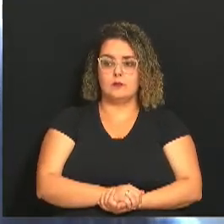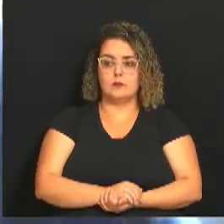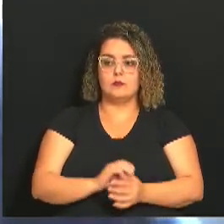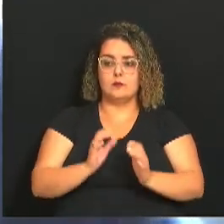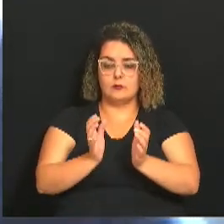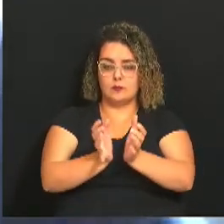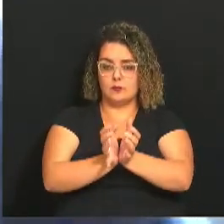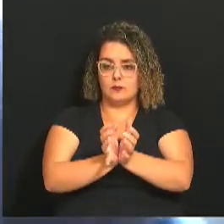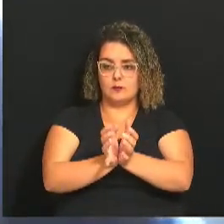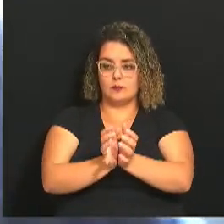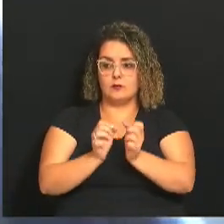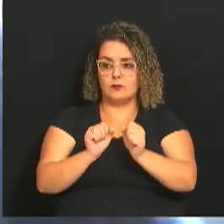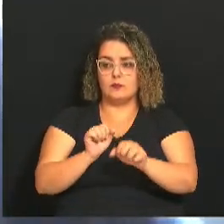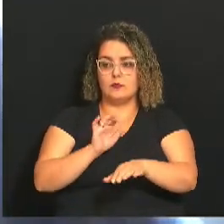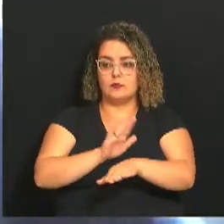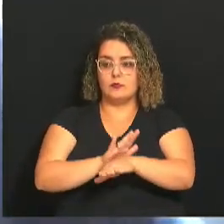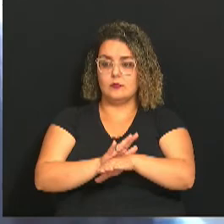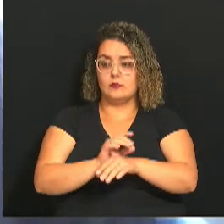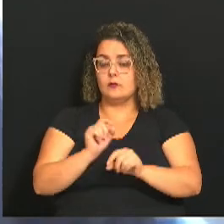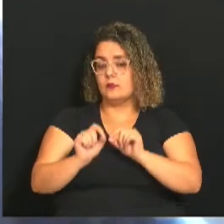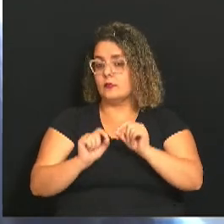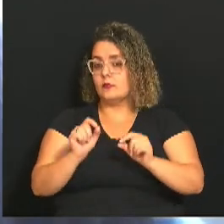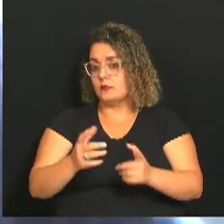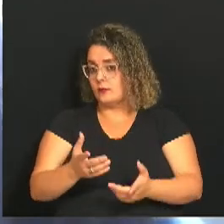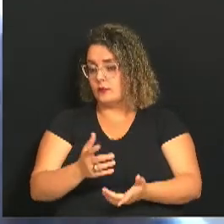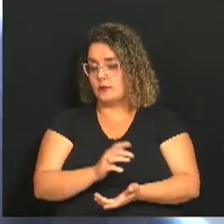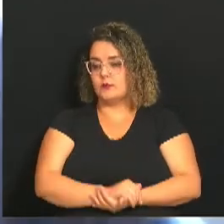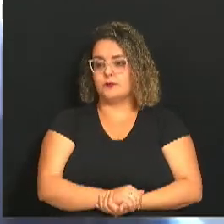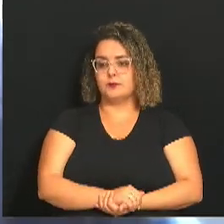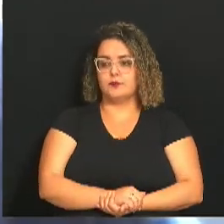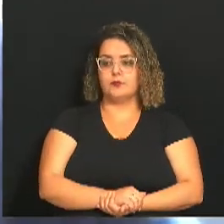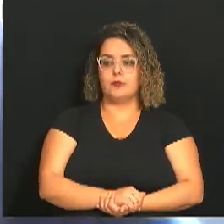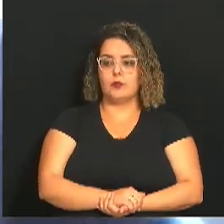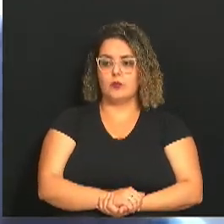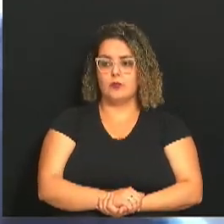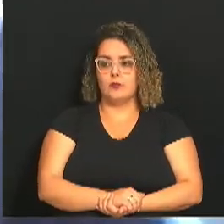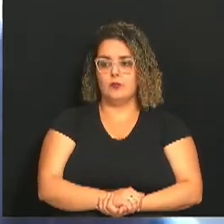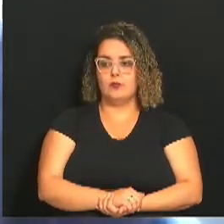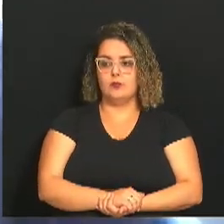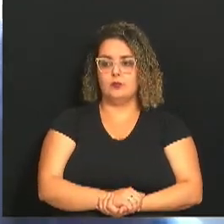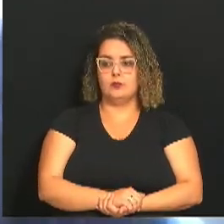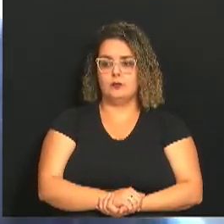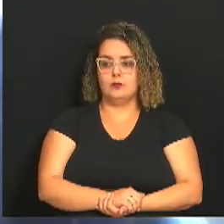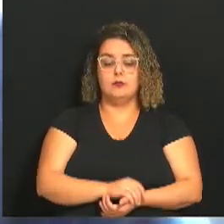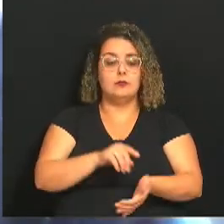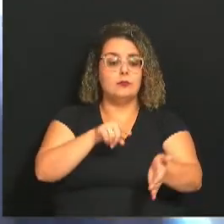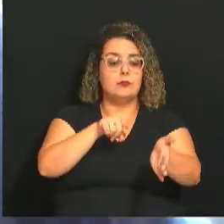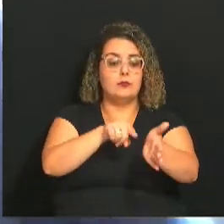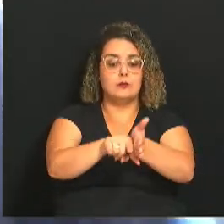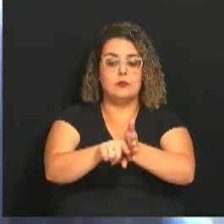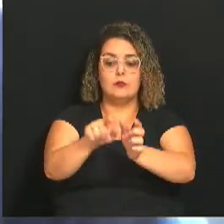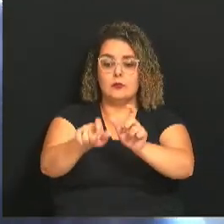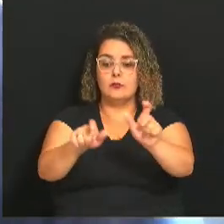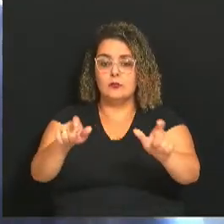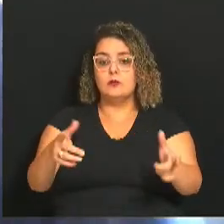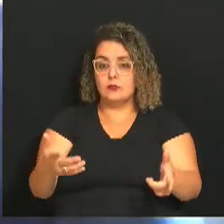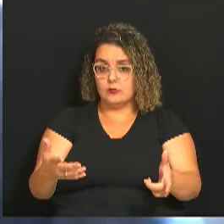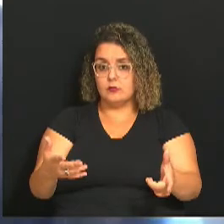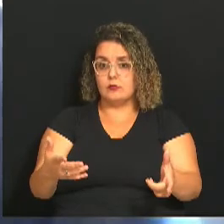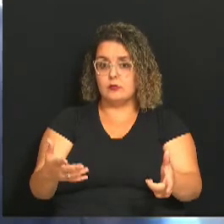contribuir imensamente seria com perguntas à população com relação à previsão,